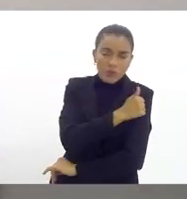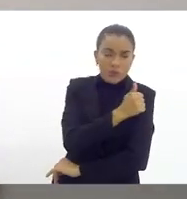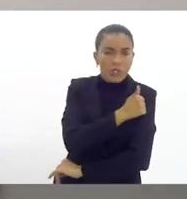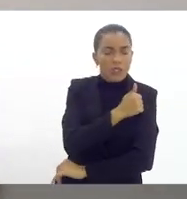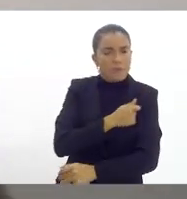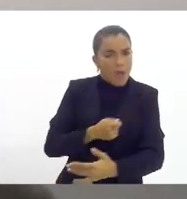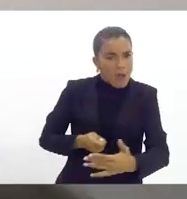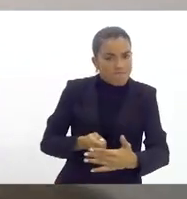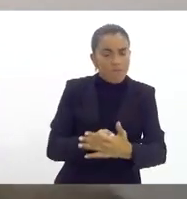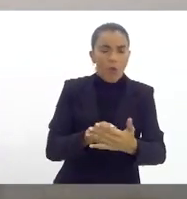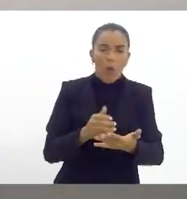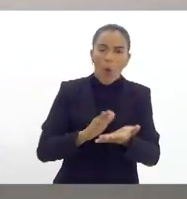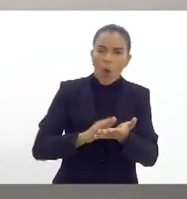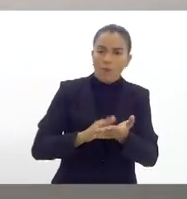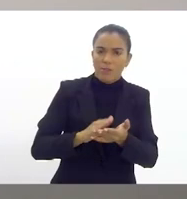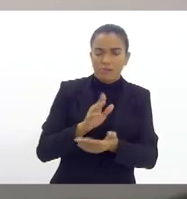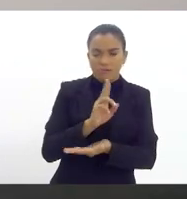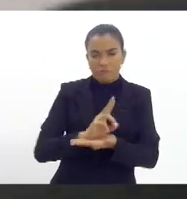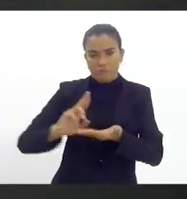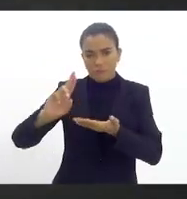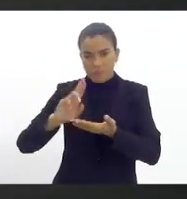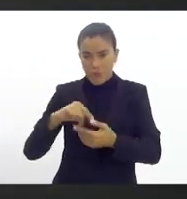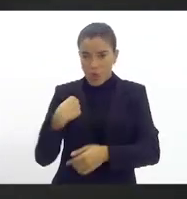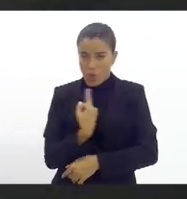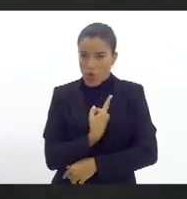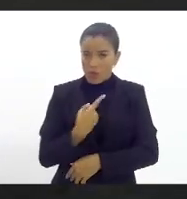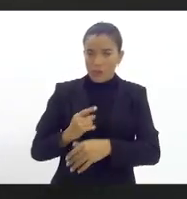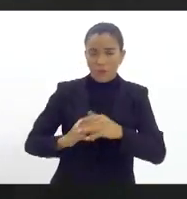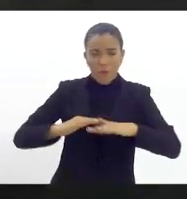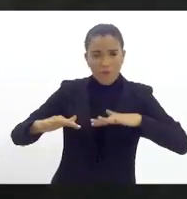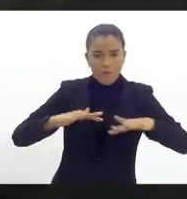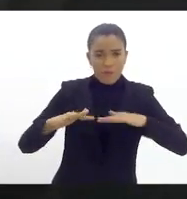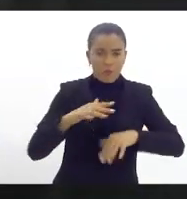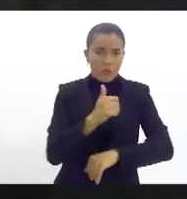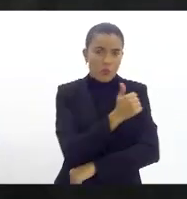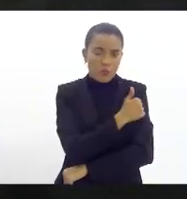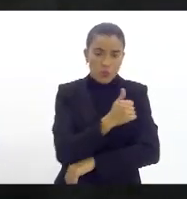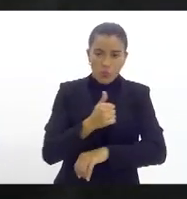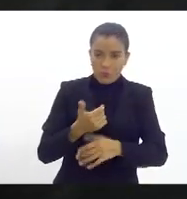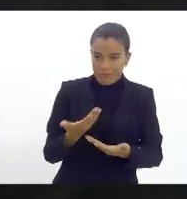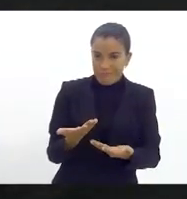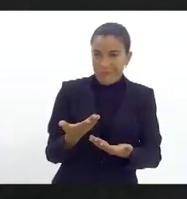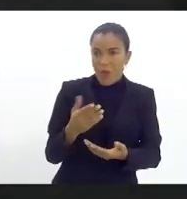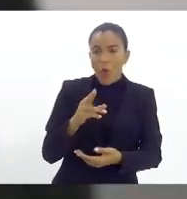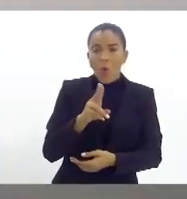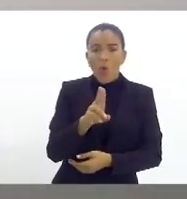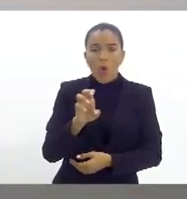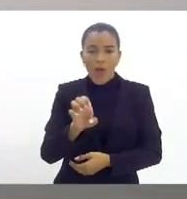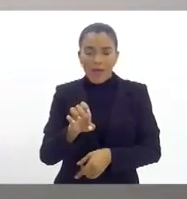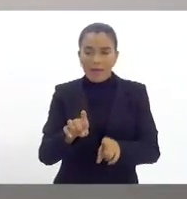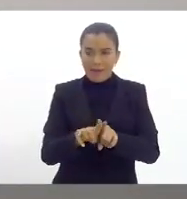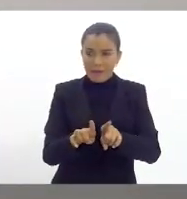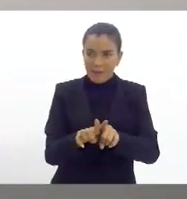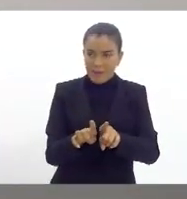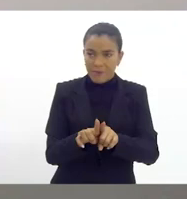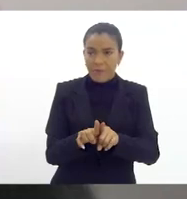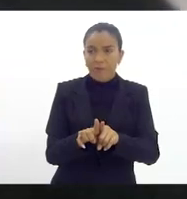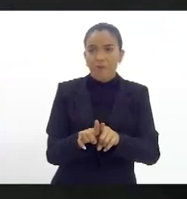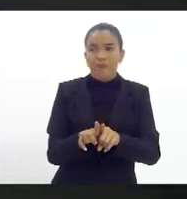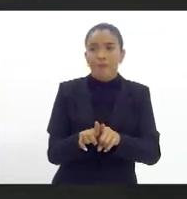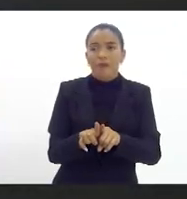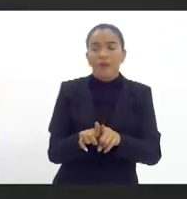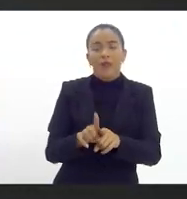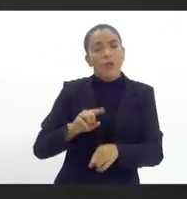cobrança interna da Universidade a gente enquanto entidades e movimento estudantil tá aqui a ue também para falar sobre isso